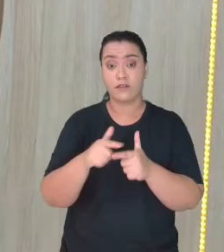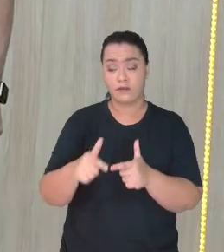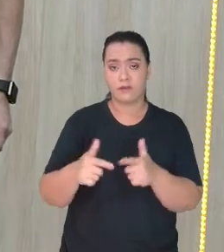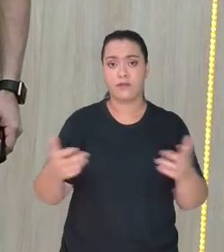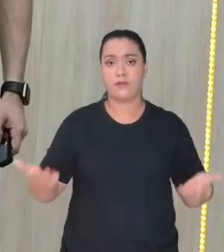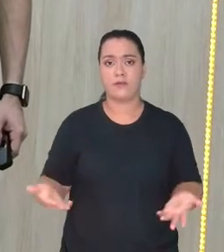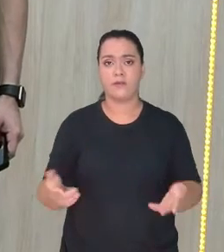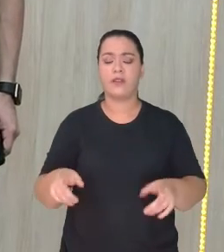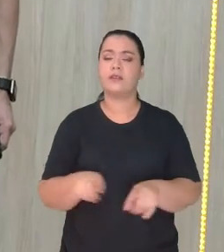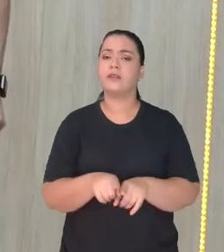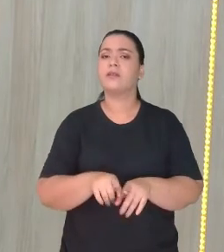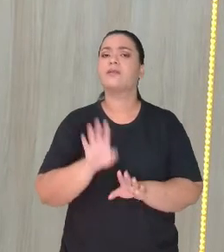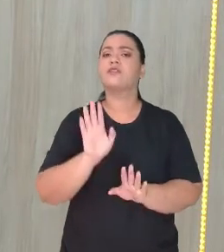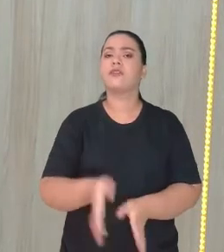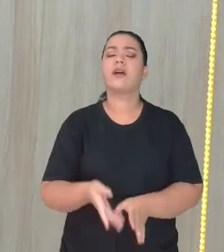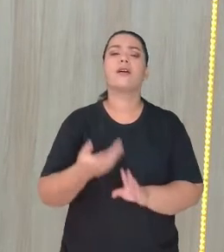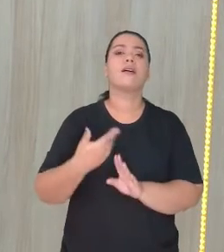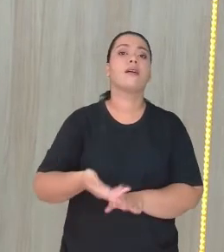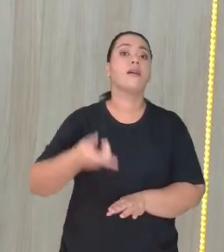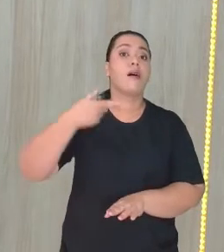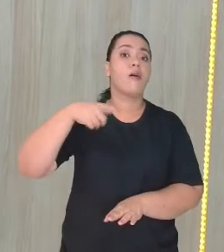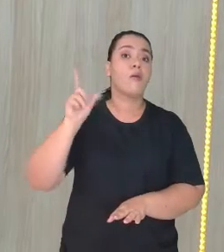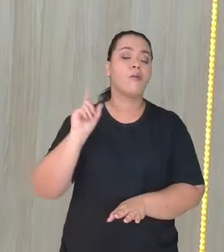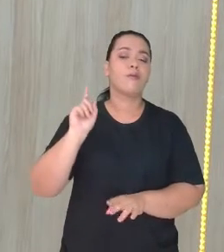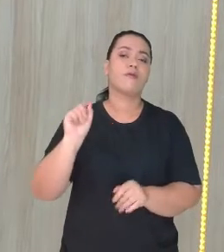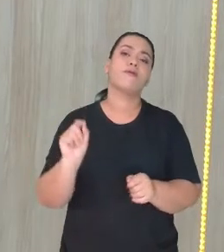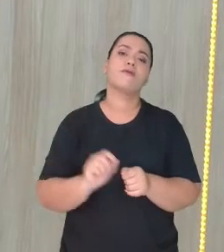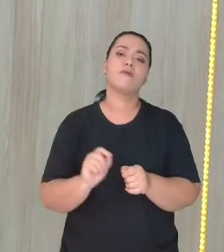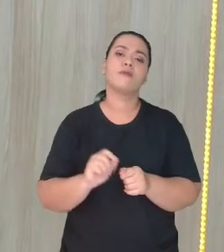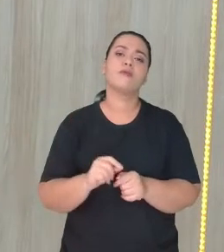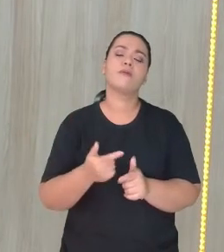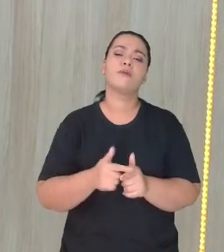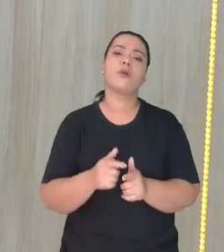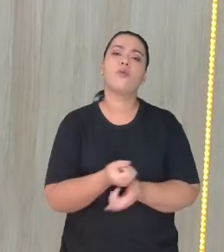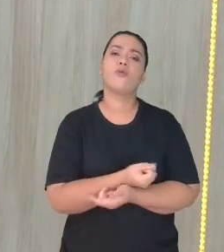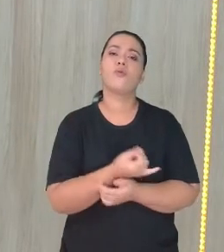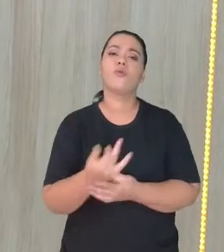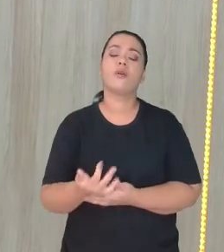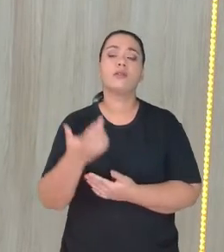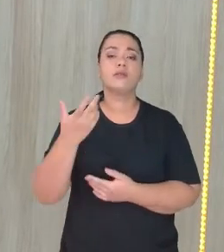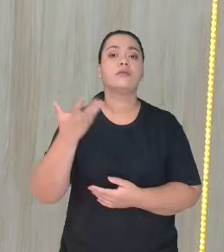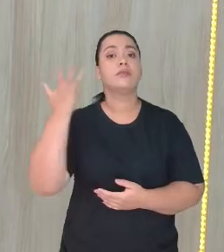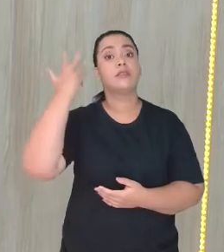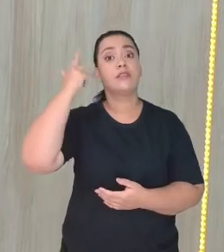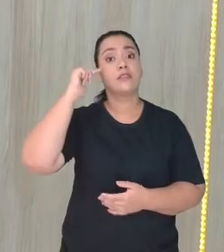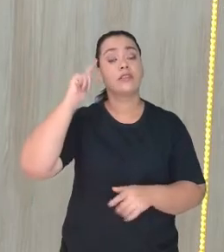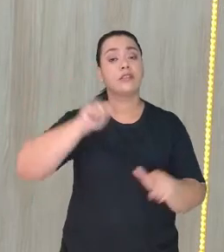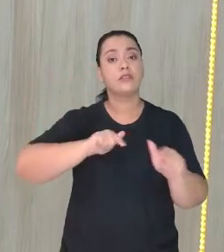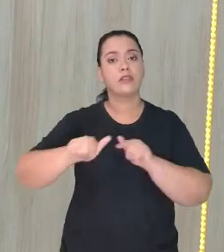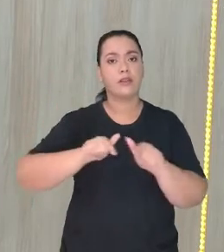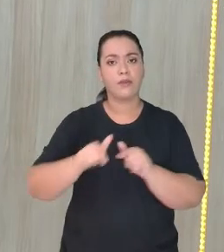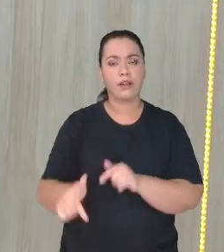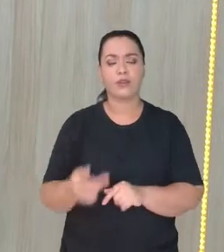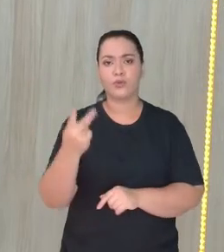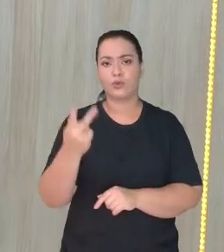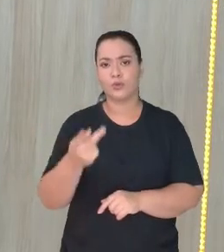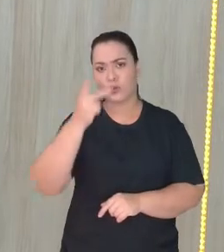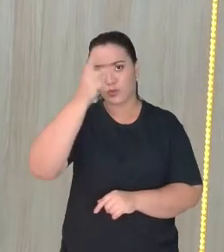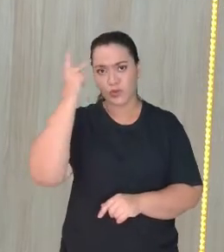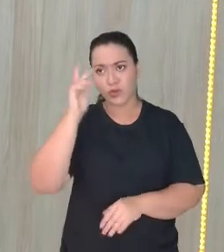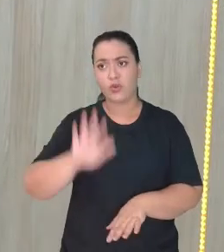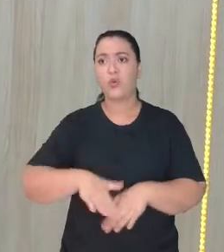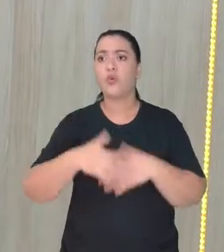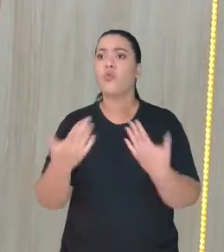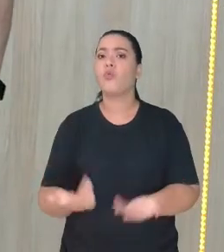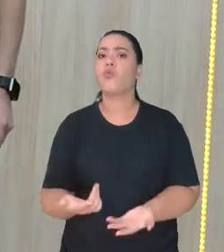fez um probleminha na aula passada, né? Falando aí sobre a quantidade de dias trabalhados por duas pessoas e o valor